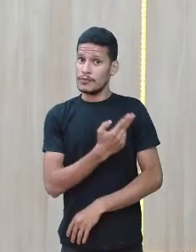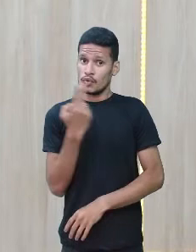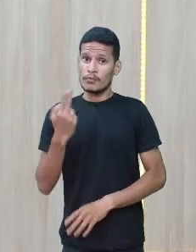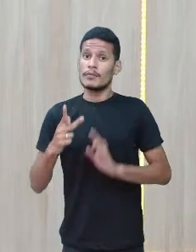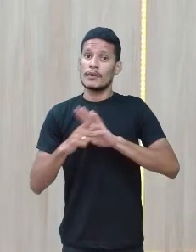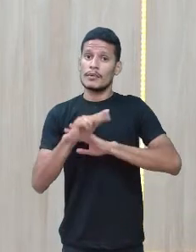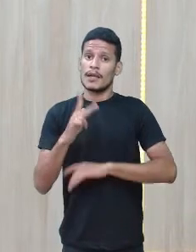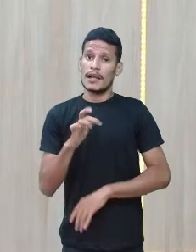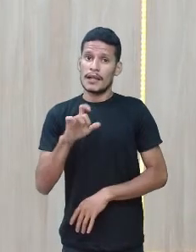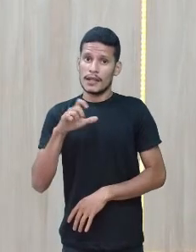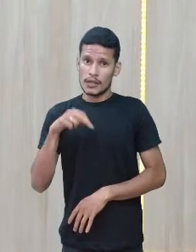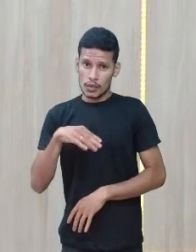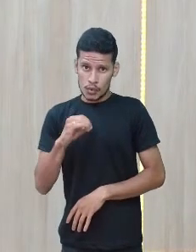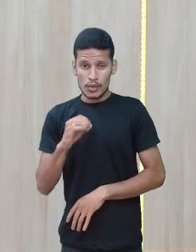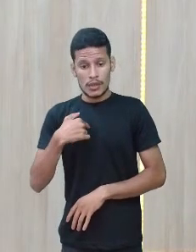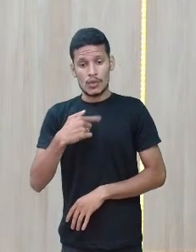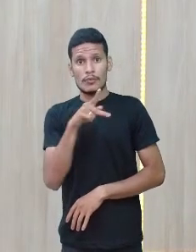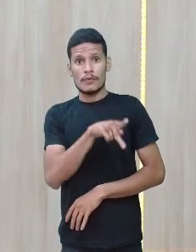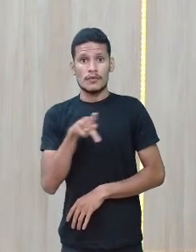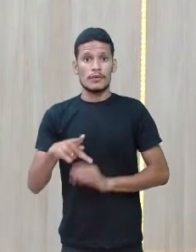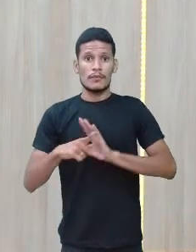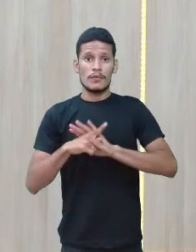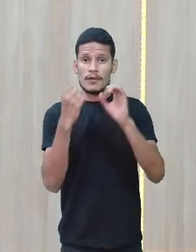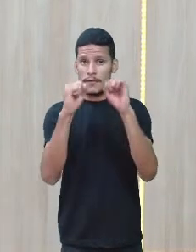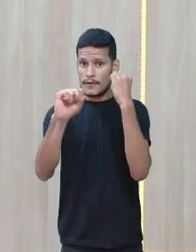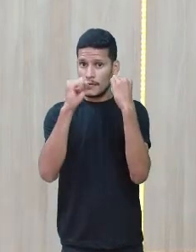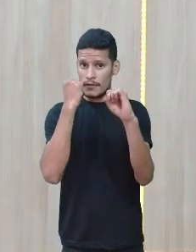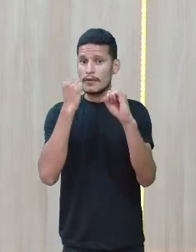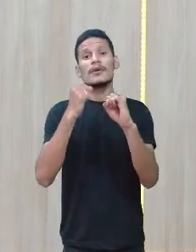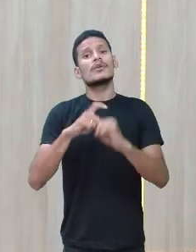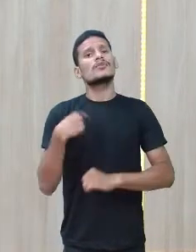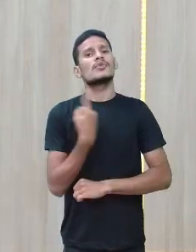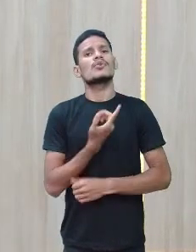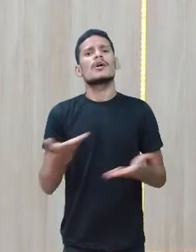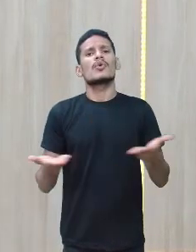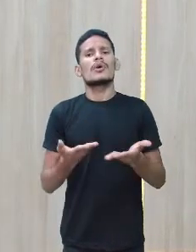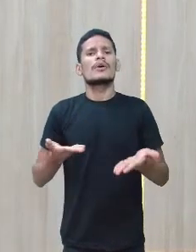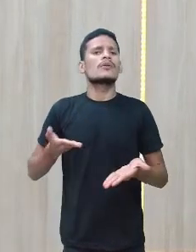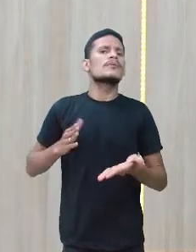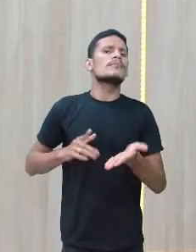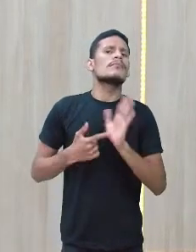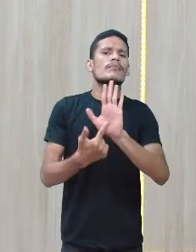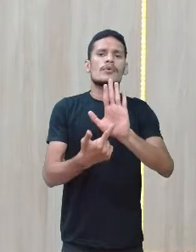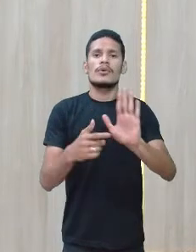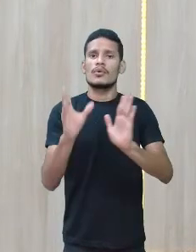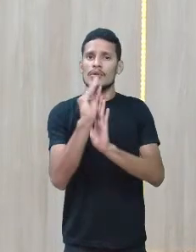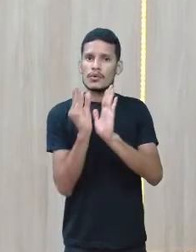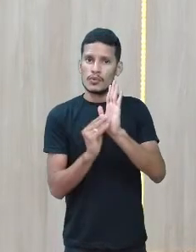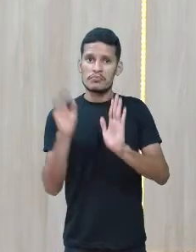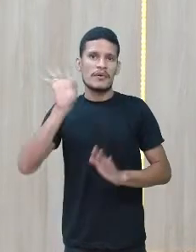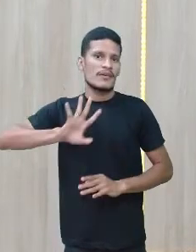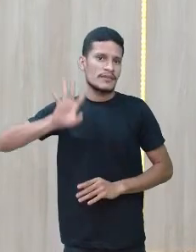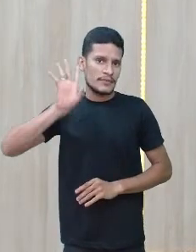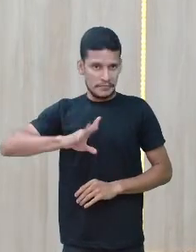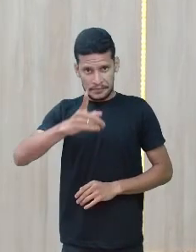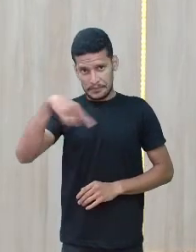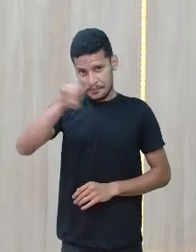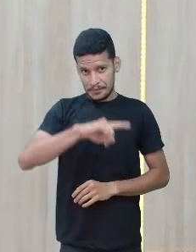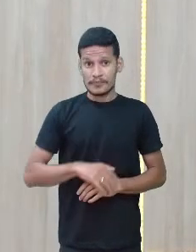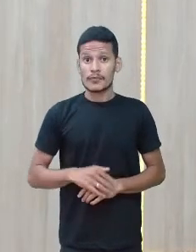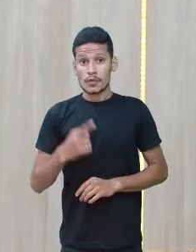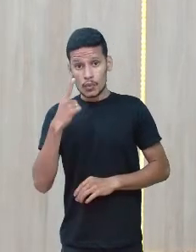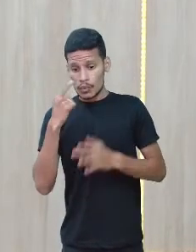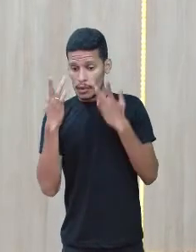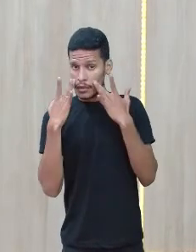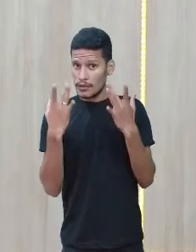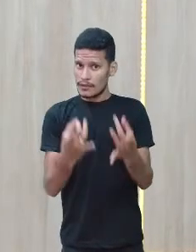me conhece, sou o professor de Educação Física e estou aqui para trazer um conteúdo massa para você. Então fica ligado,